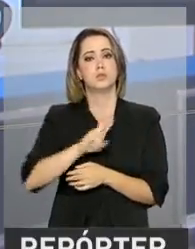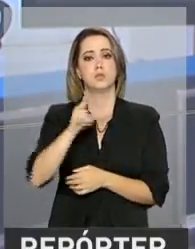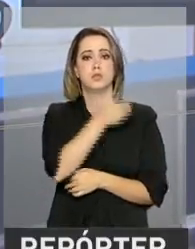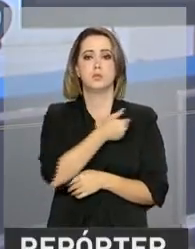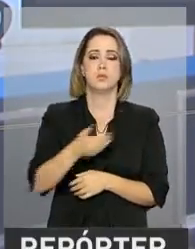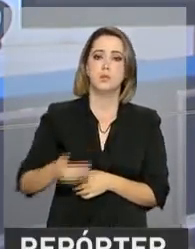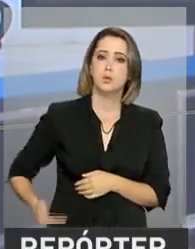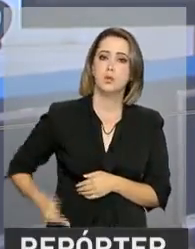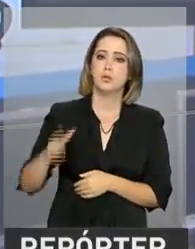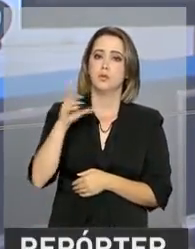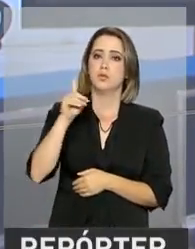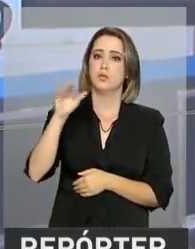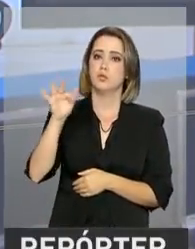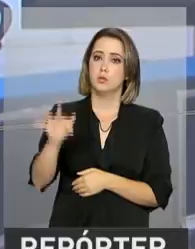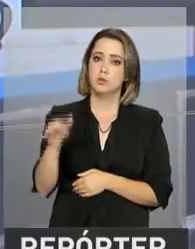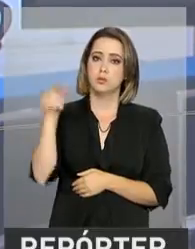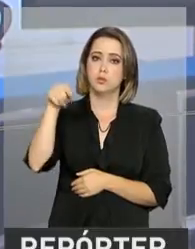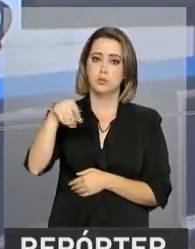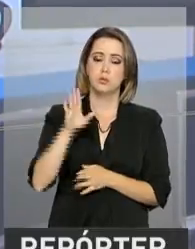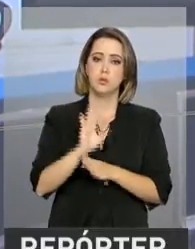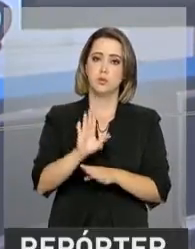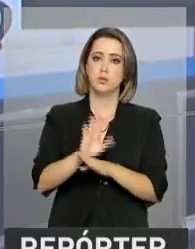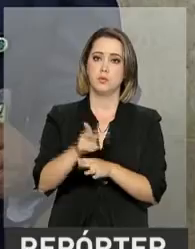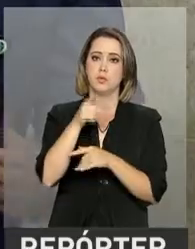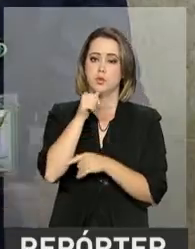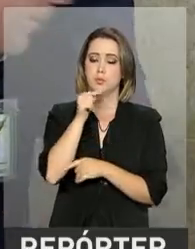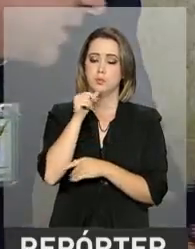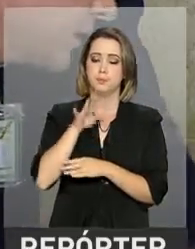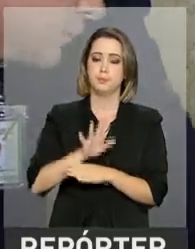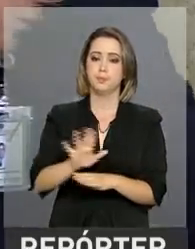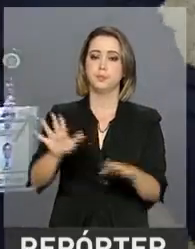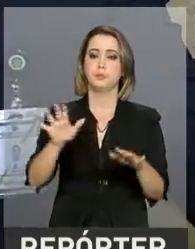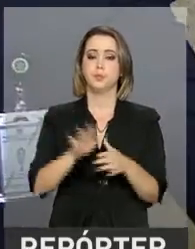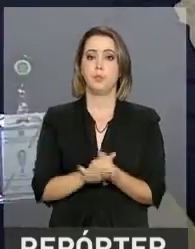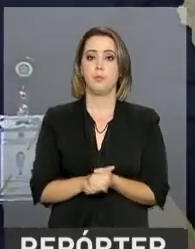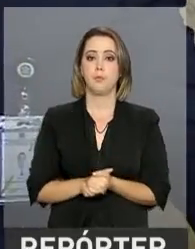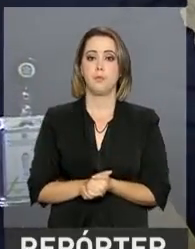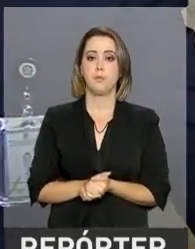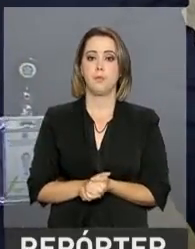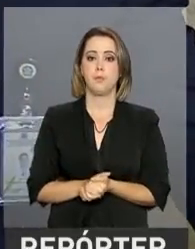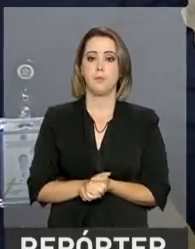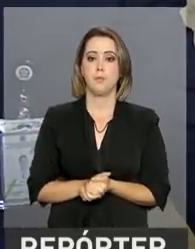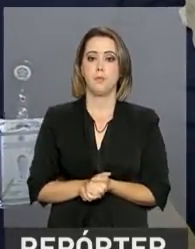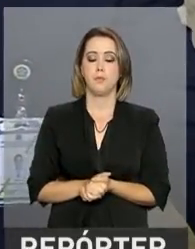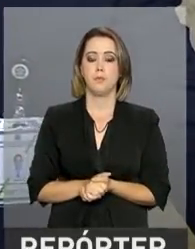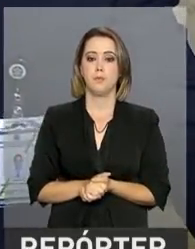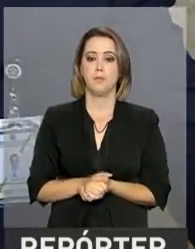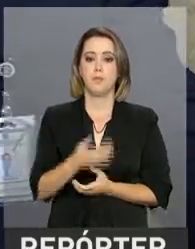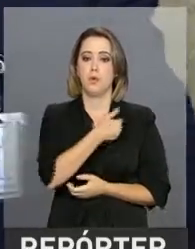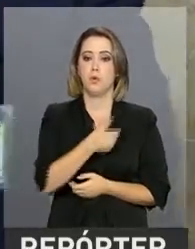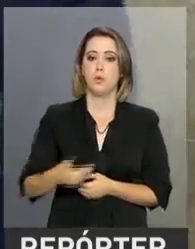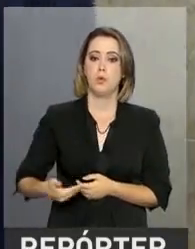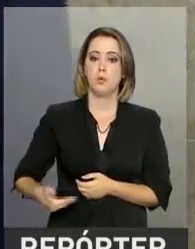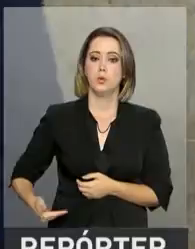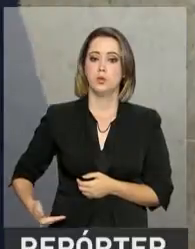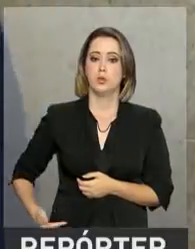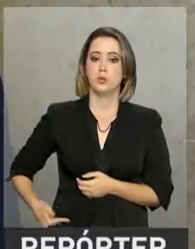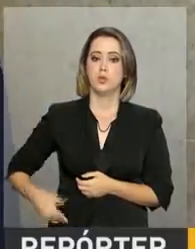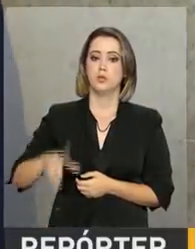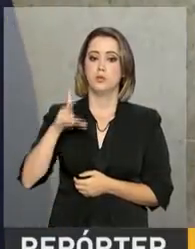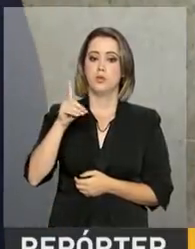garantir o abastecimento de água à população o governo federal